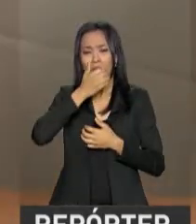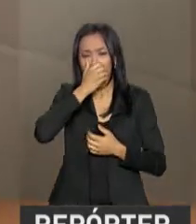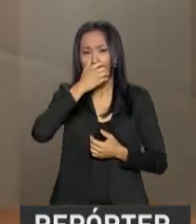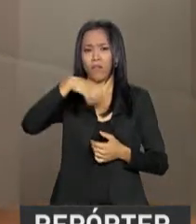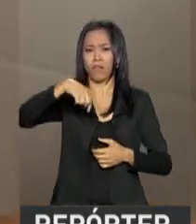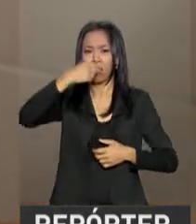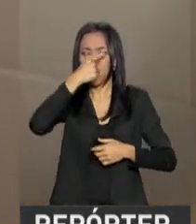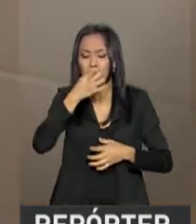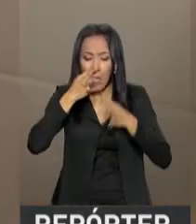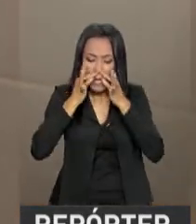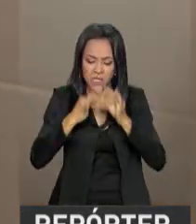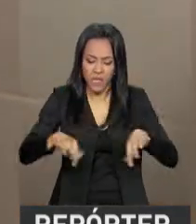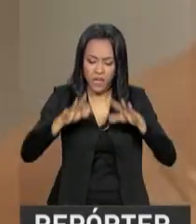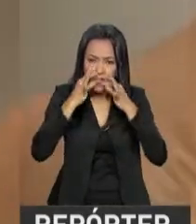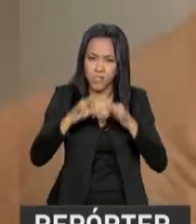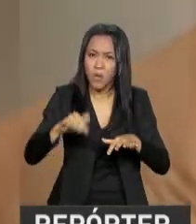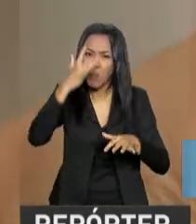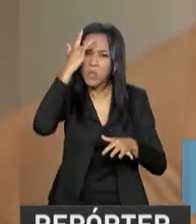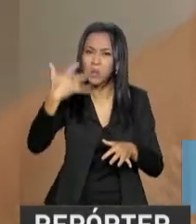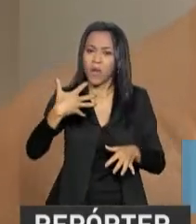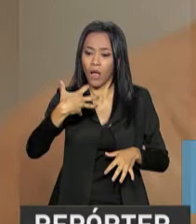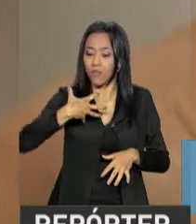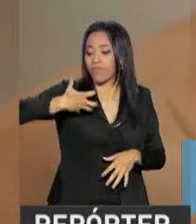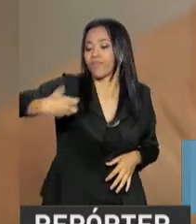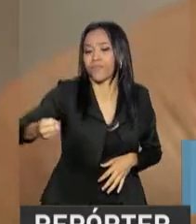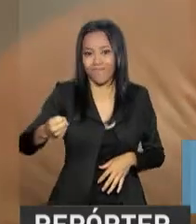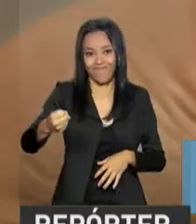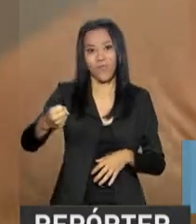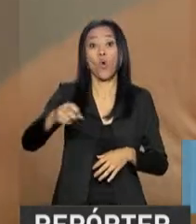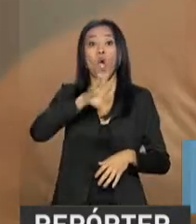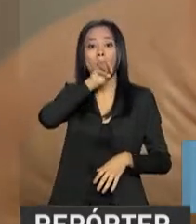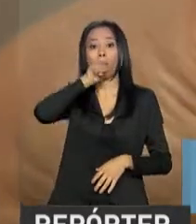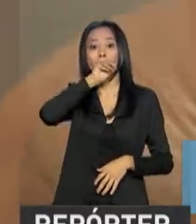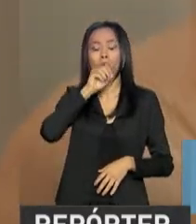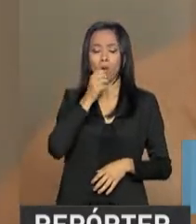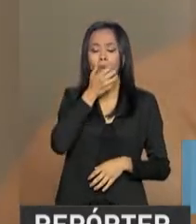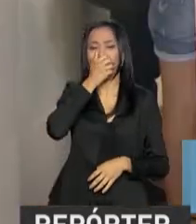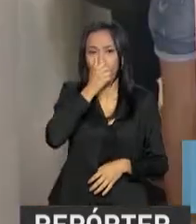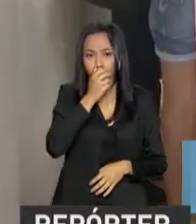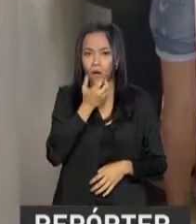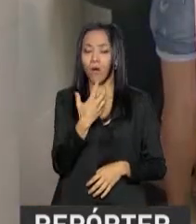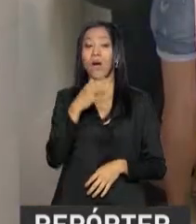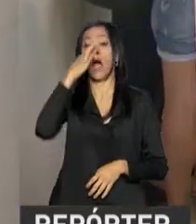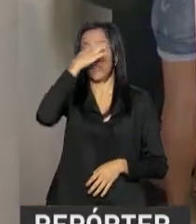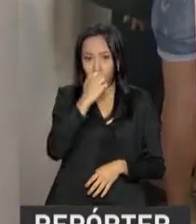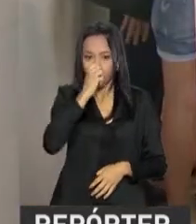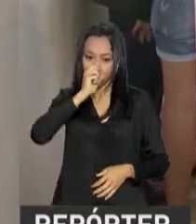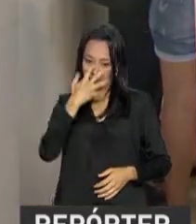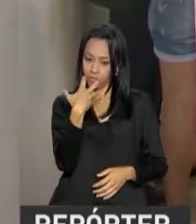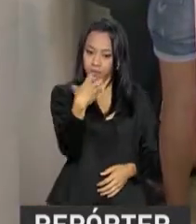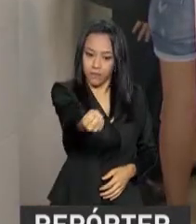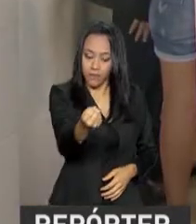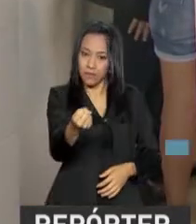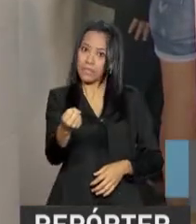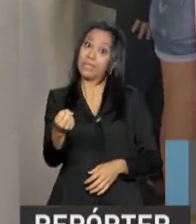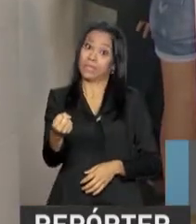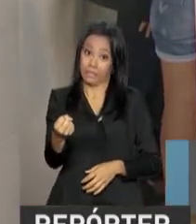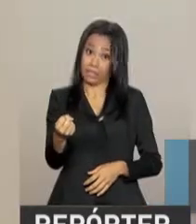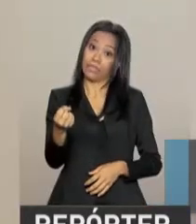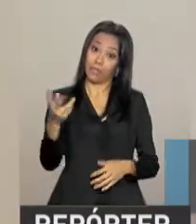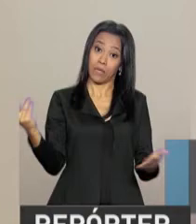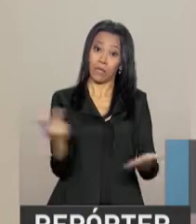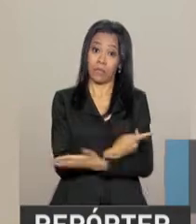contato com secreções de uma pessoa contaminada ao falar tossir ou espirrar pode levar a complicações como